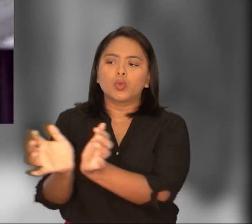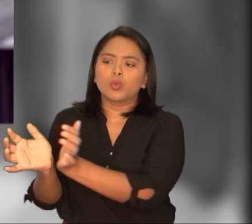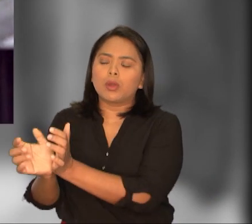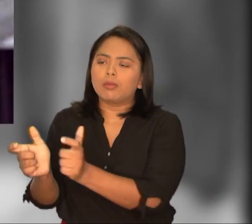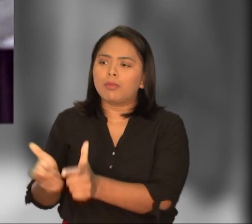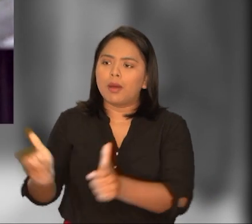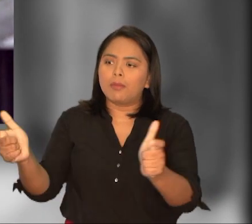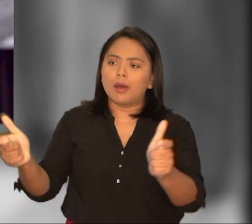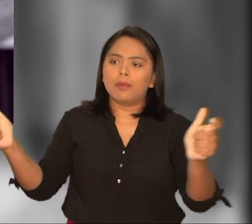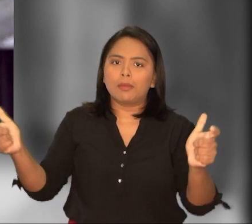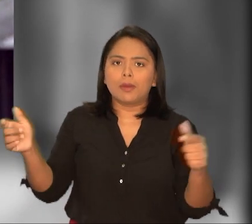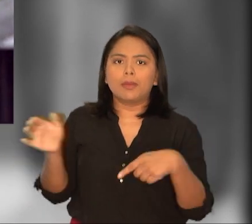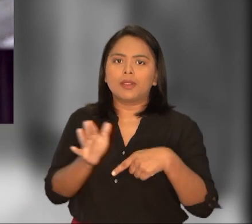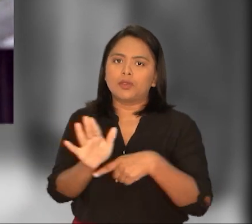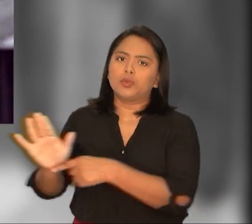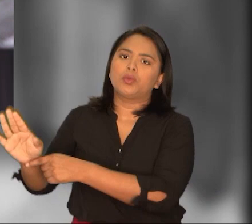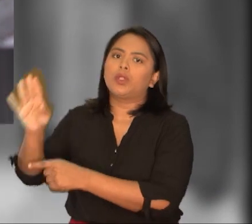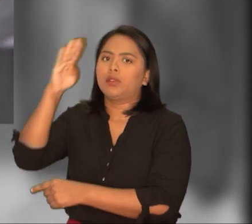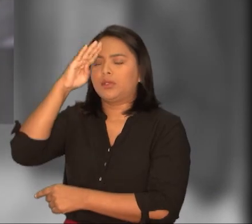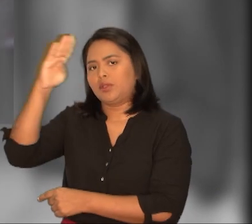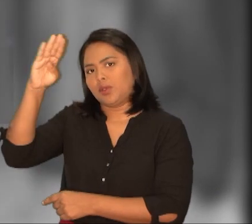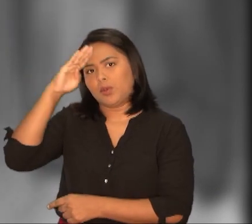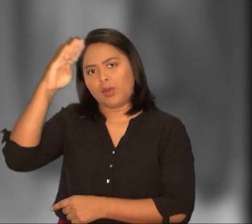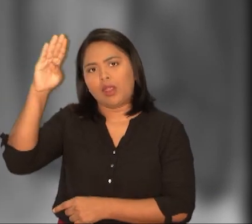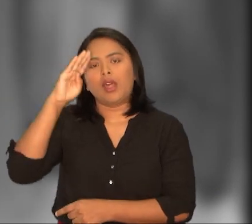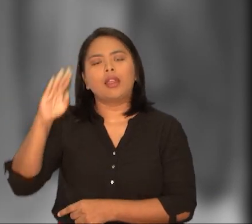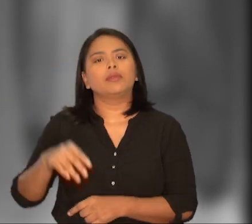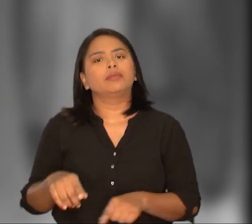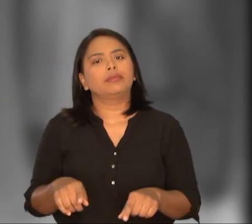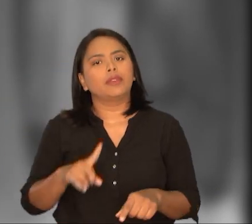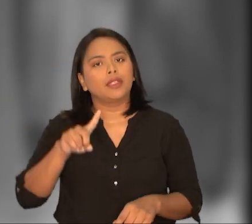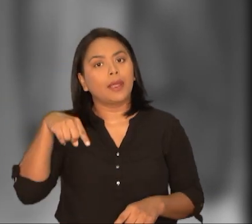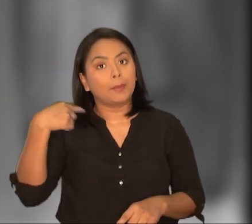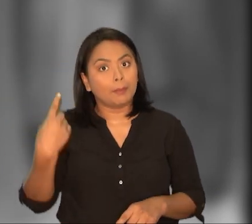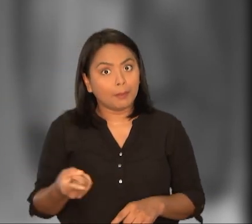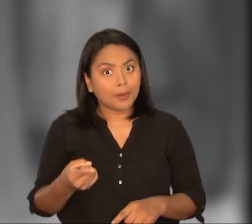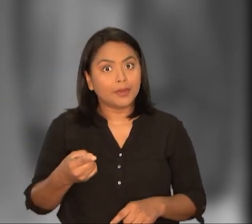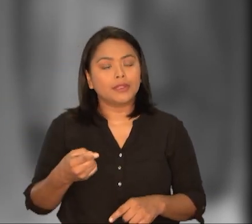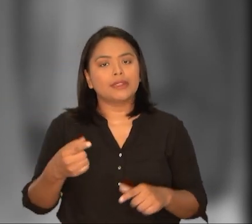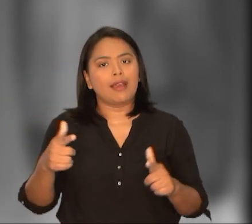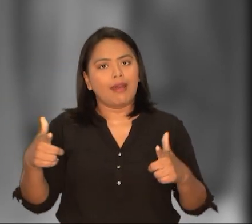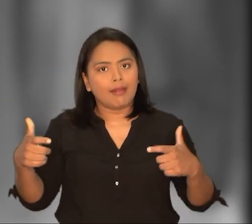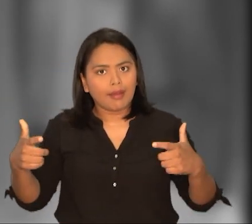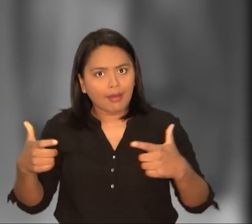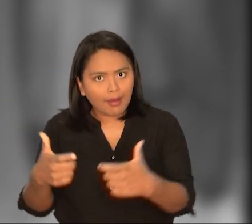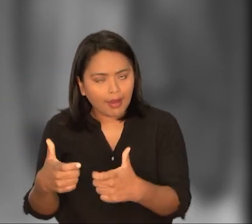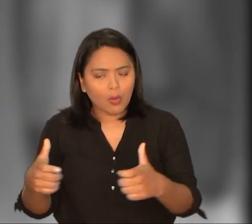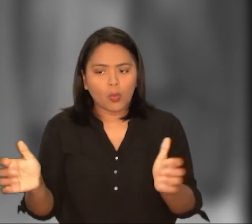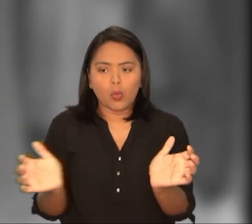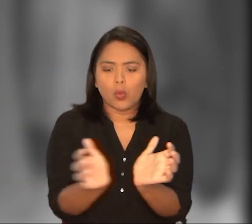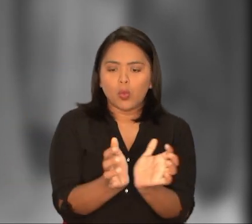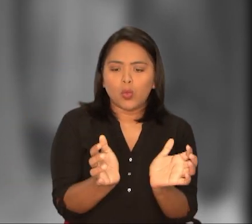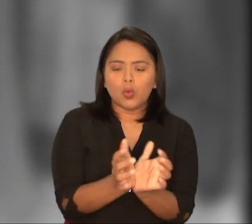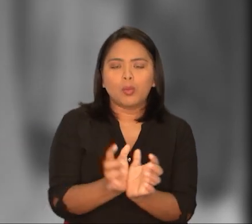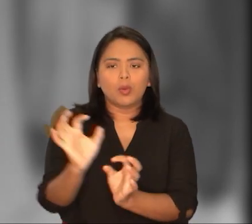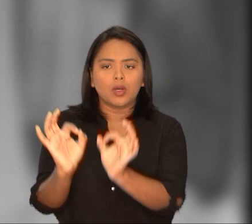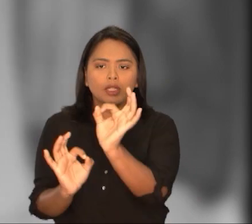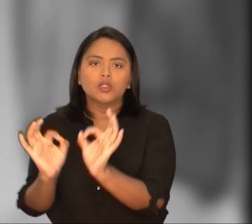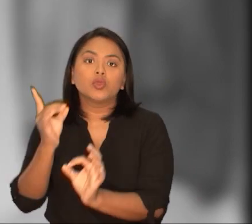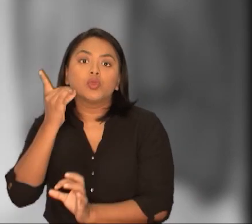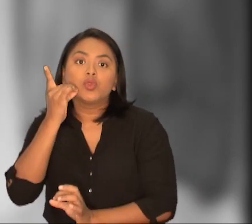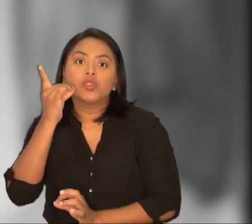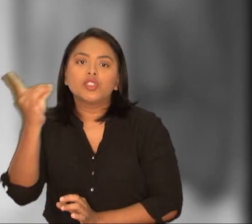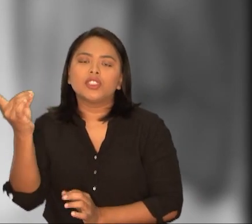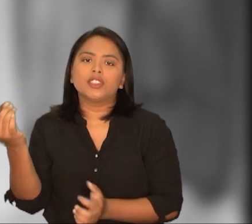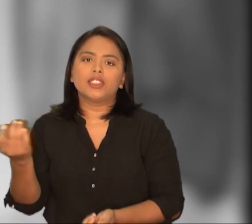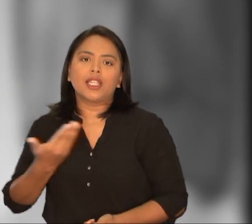os soldados feridos. A ação de Anne Jarvis se desdobrou no pós-guerra. Membros do clube planejaram o Dia da Amizade das Mães,